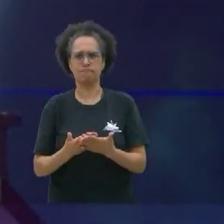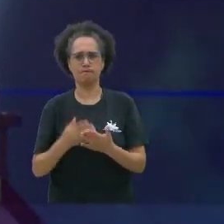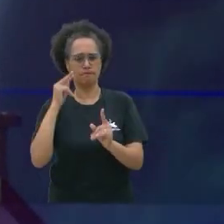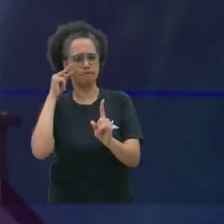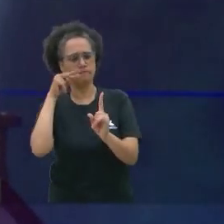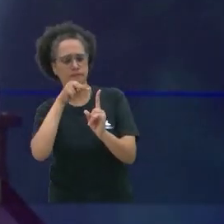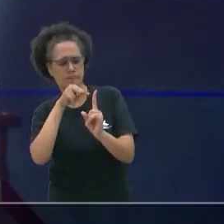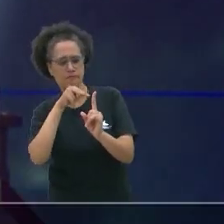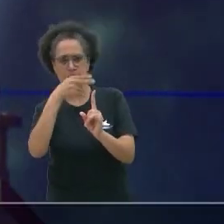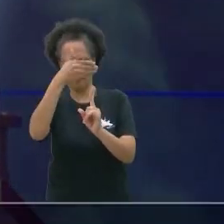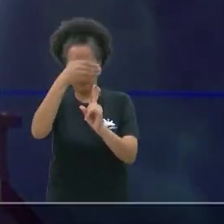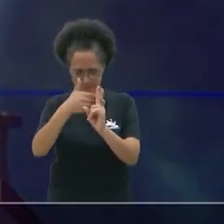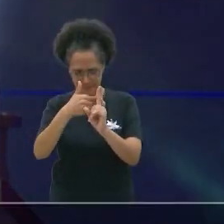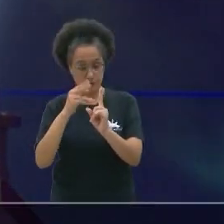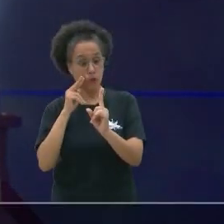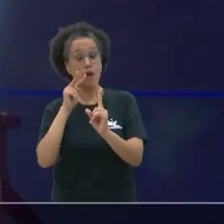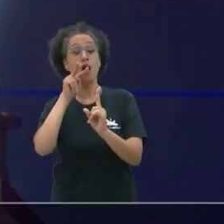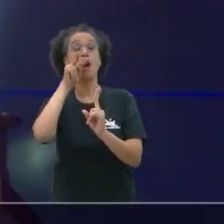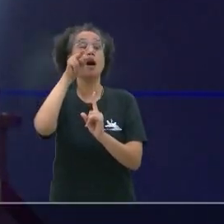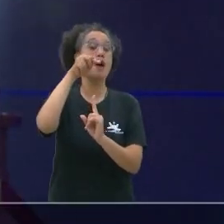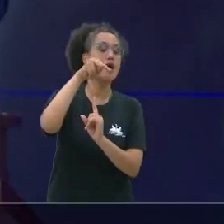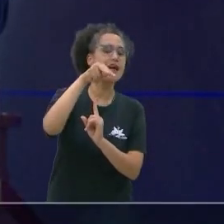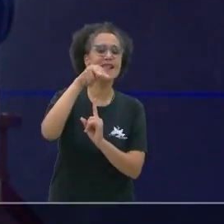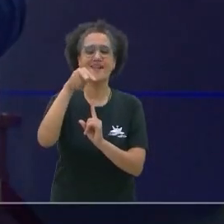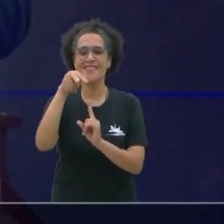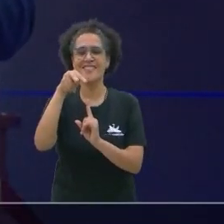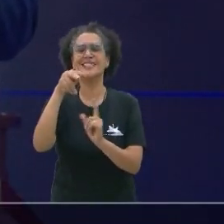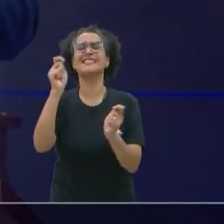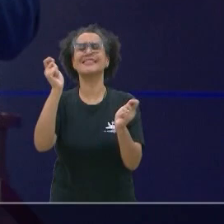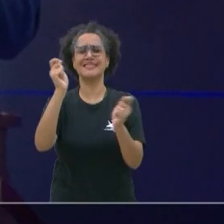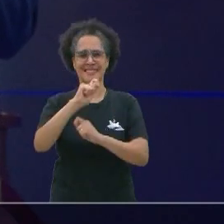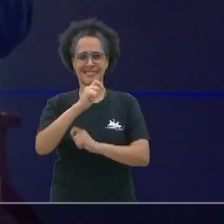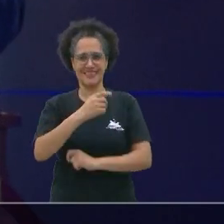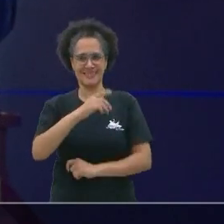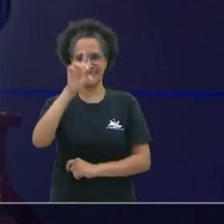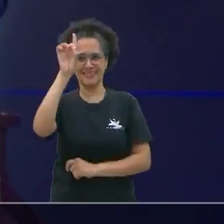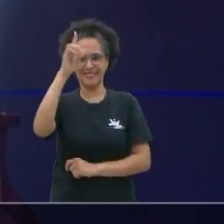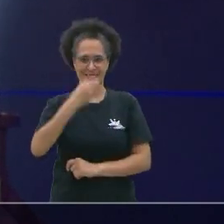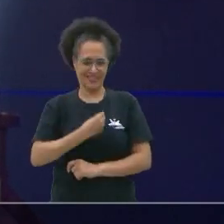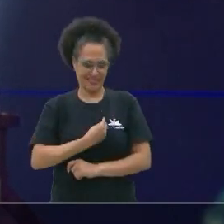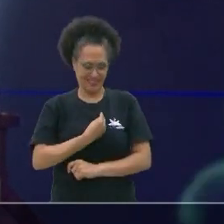das aparências, a presença de Deus